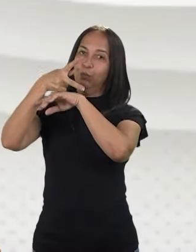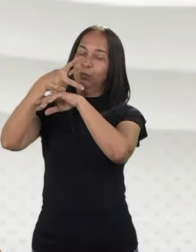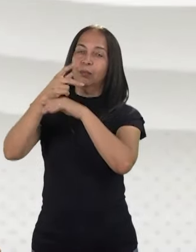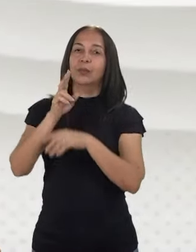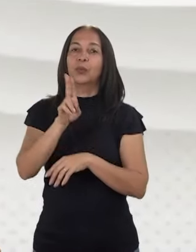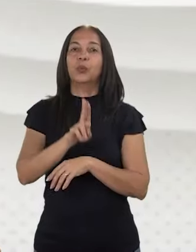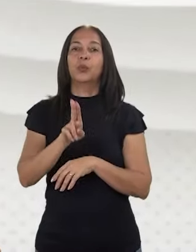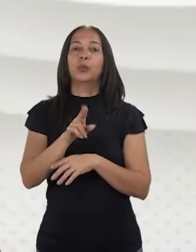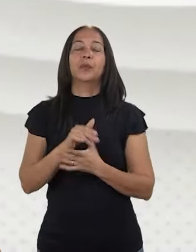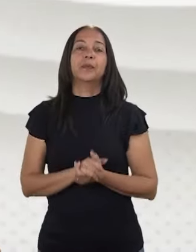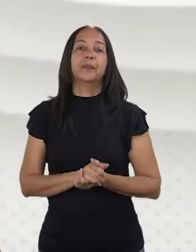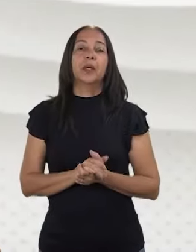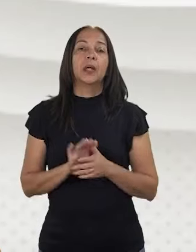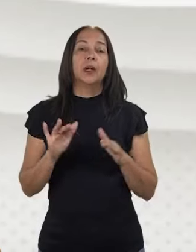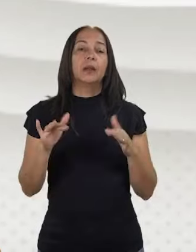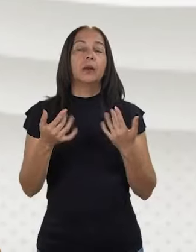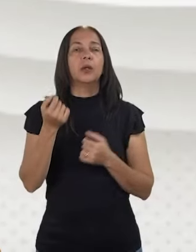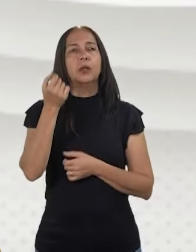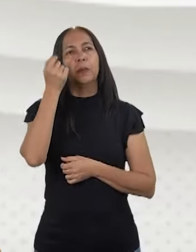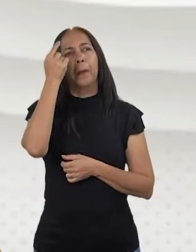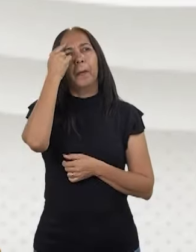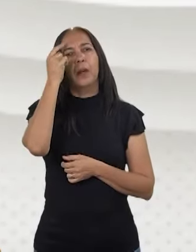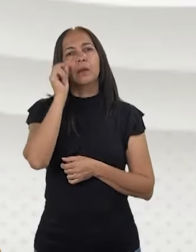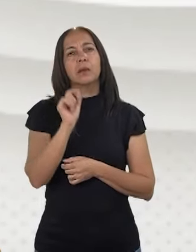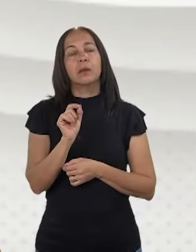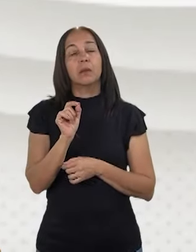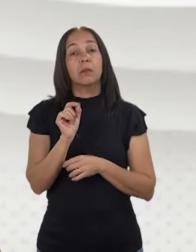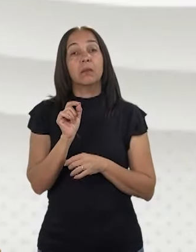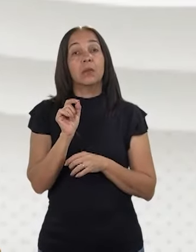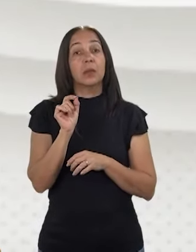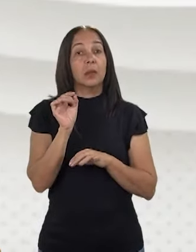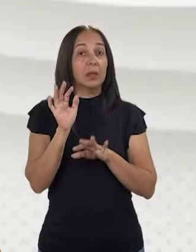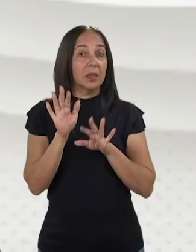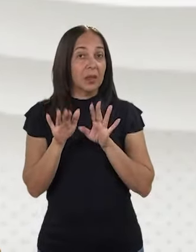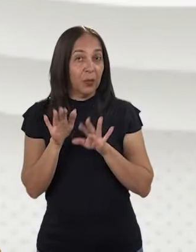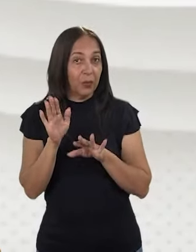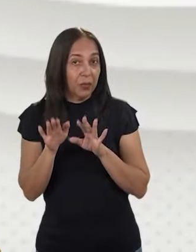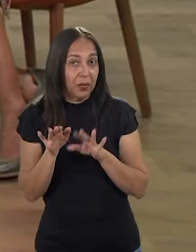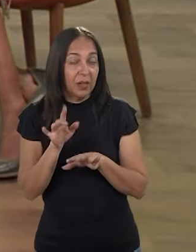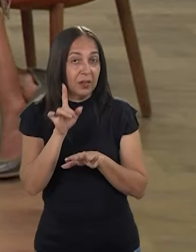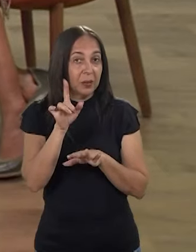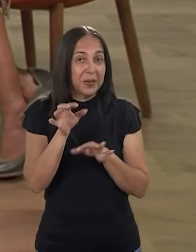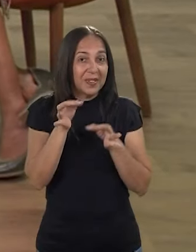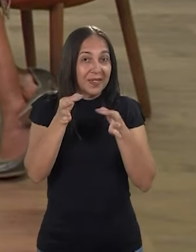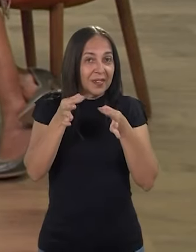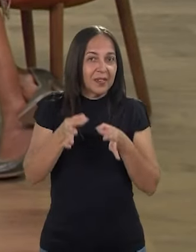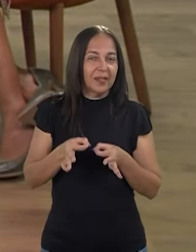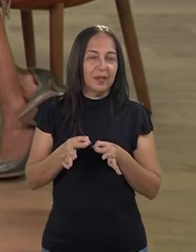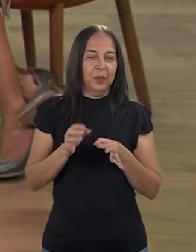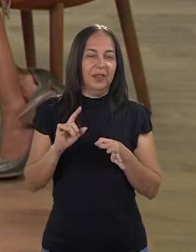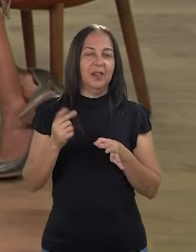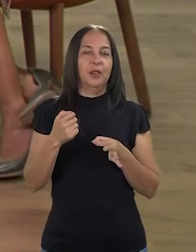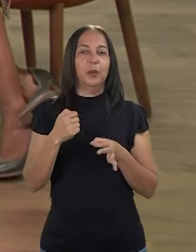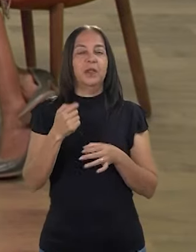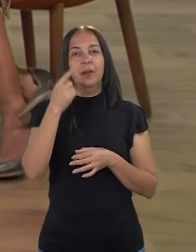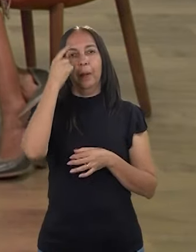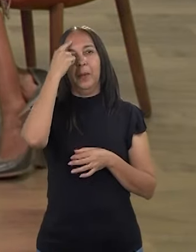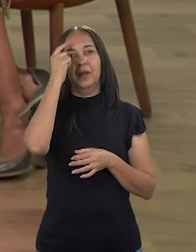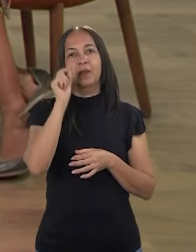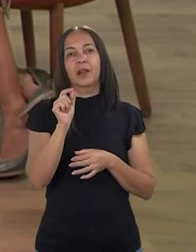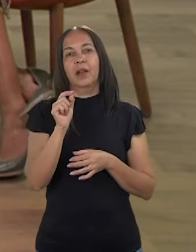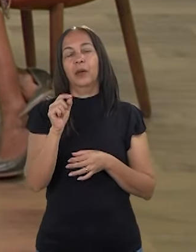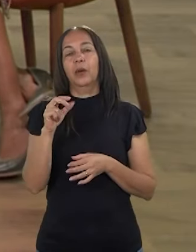via com uso de câmera né E aí a gente começa a pensar que talvez não seja Exatamente isso a gente precisa